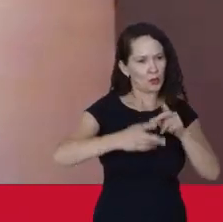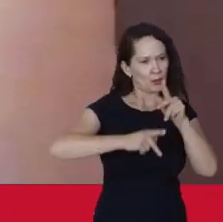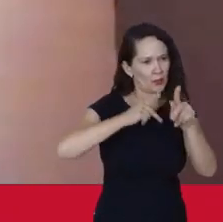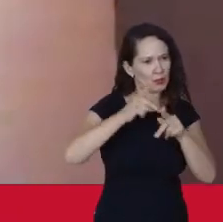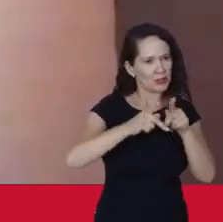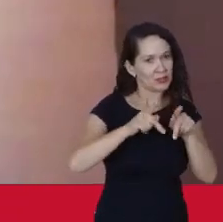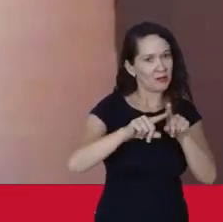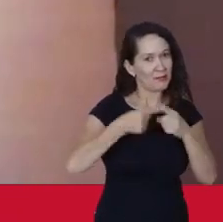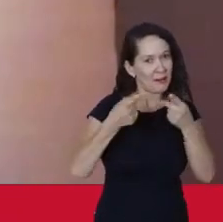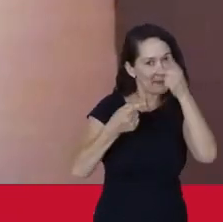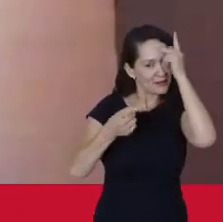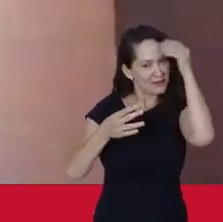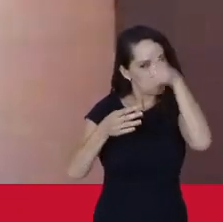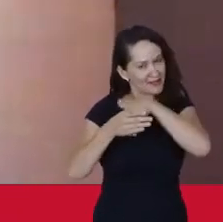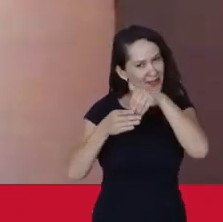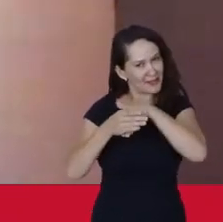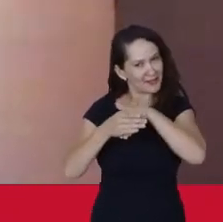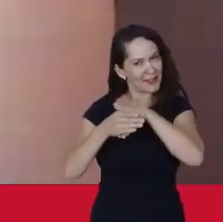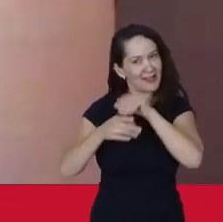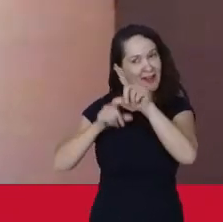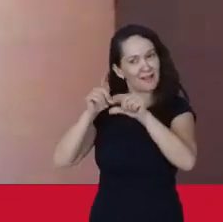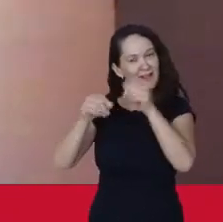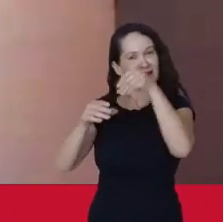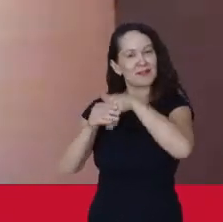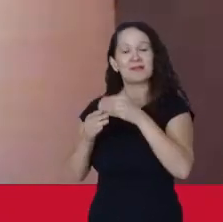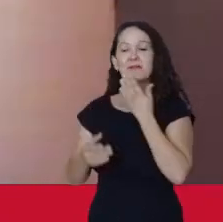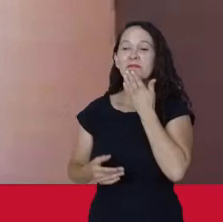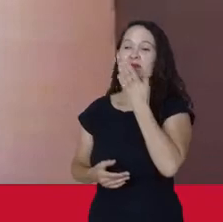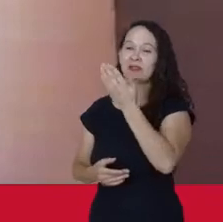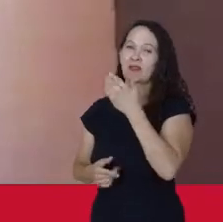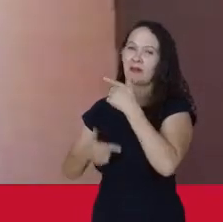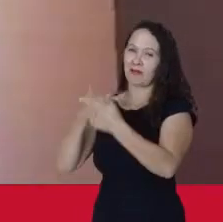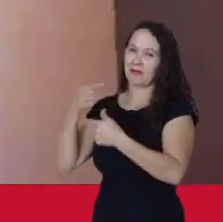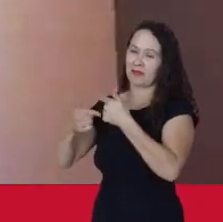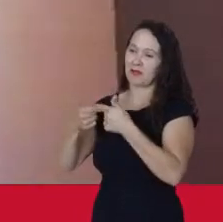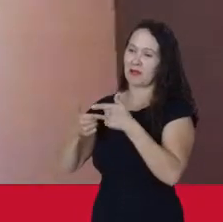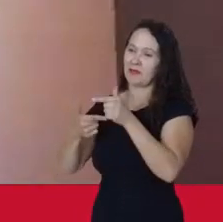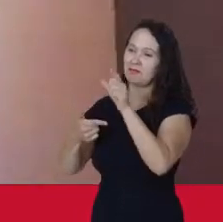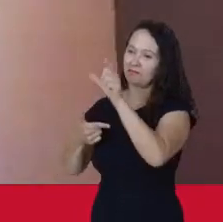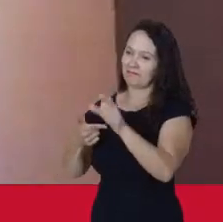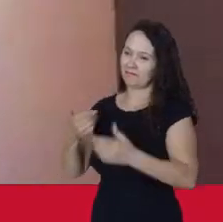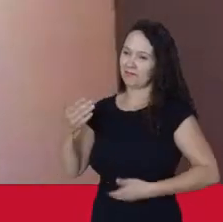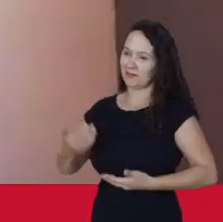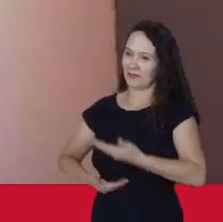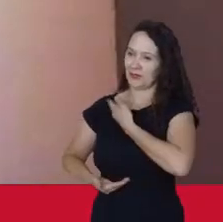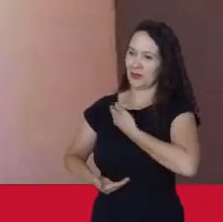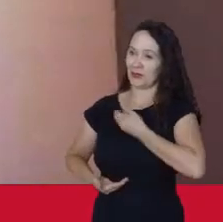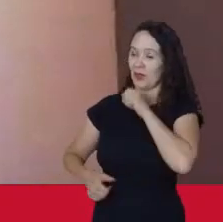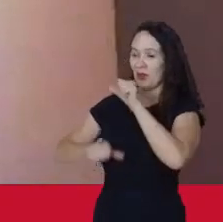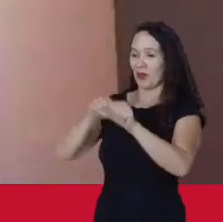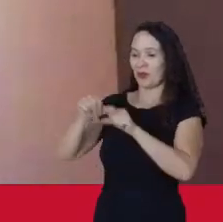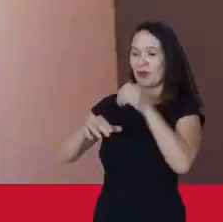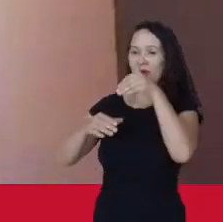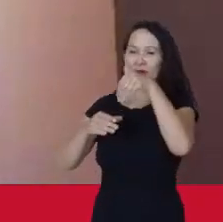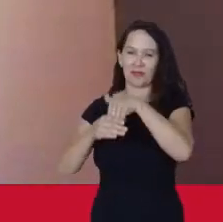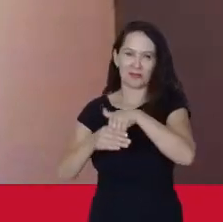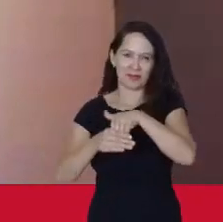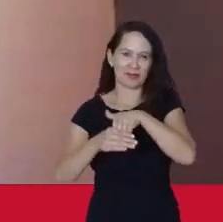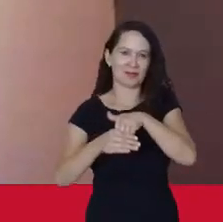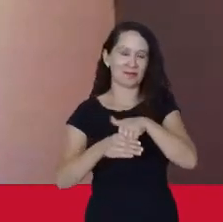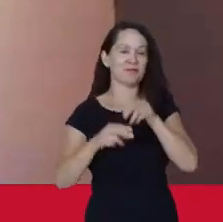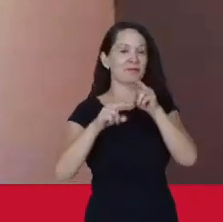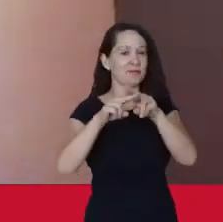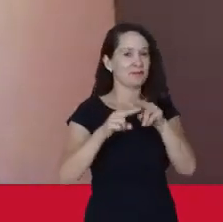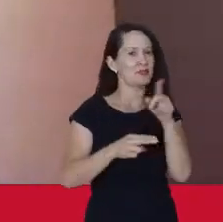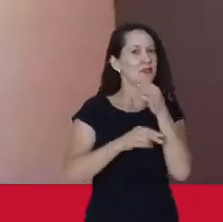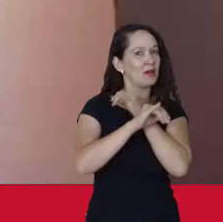cabos eleitorais. O que vai acontecer é que vão prometer emprego no serviço público em troca de votos. Por isso